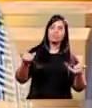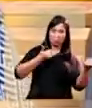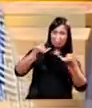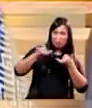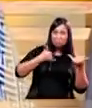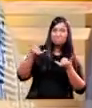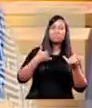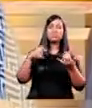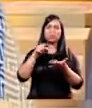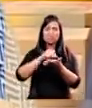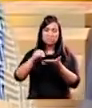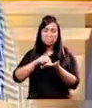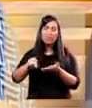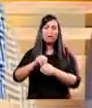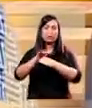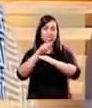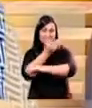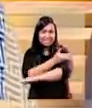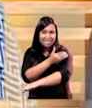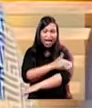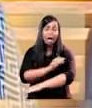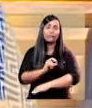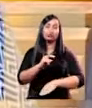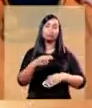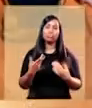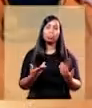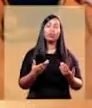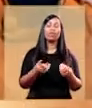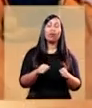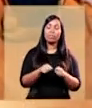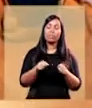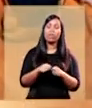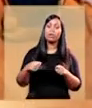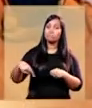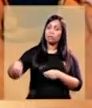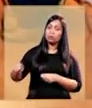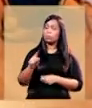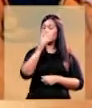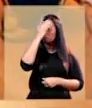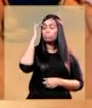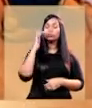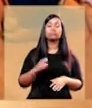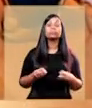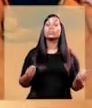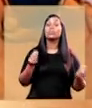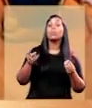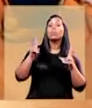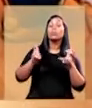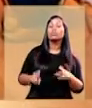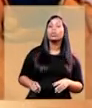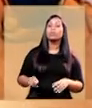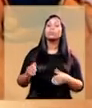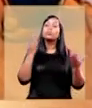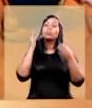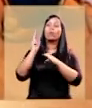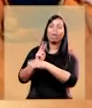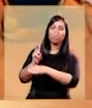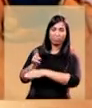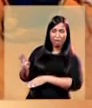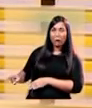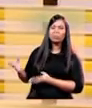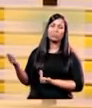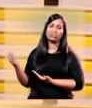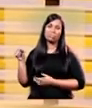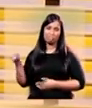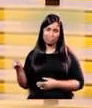dessa inscrição mesmo, estágio, a gente vai fazendo o encaminhamento. A equipe técnica faz o encaminhamento. Ô, Júnior, e como é que fica a questão do amparo psicológico